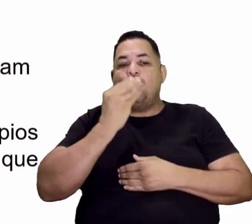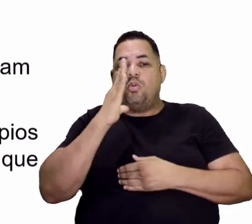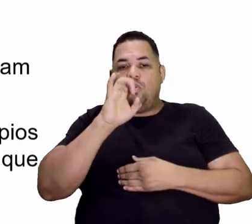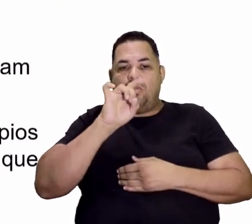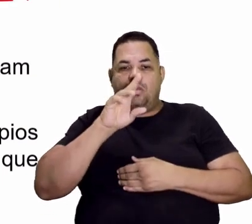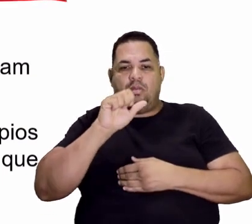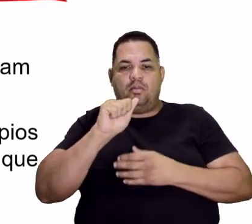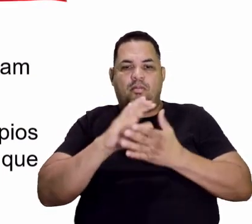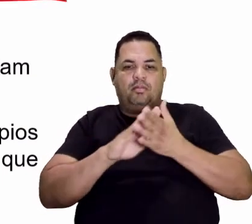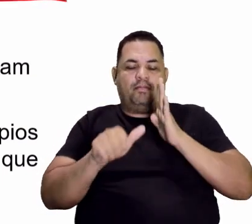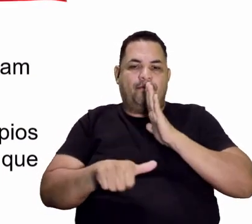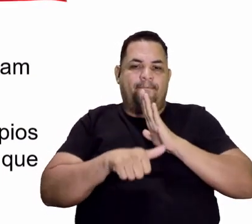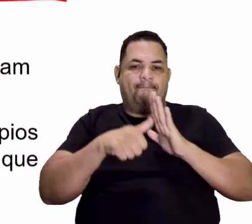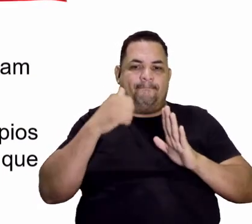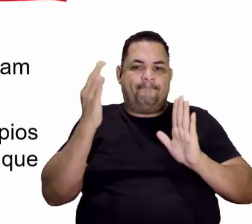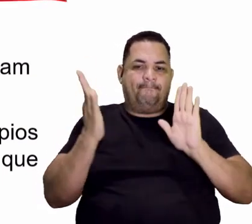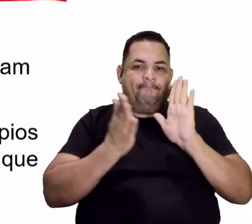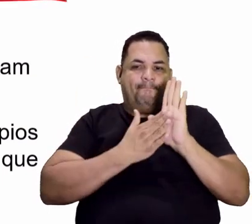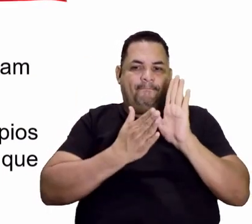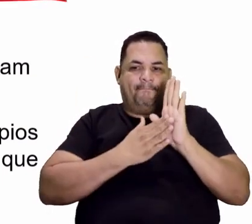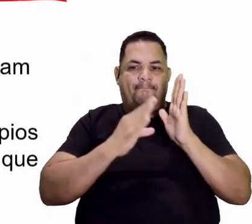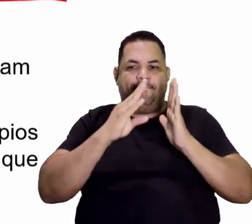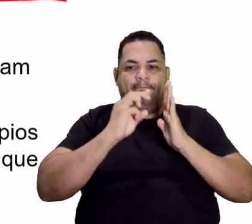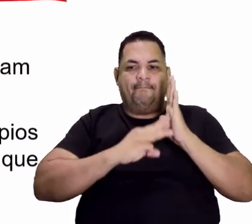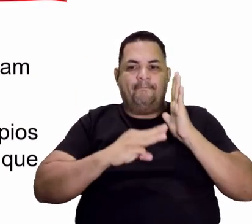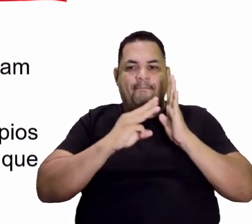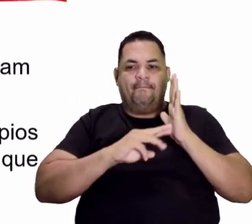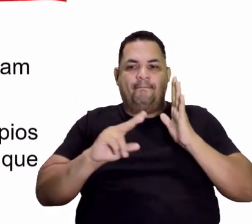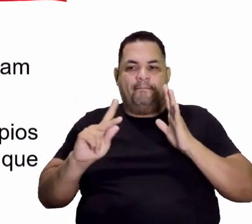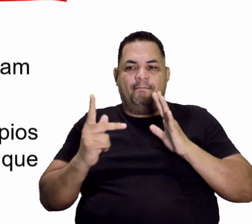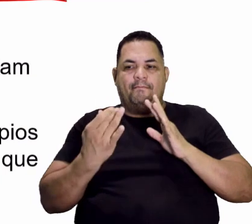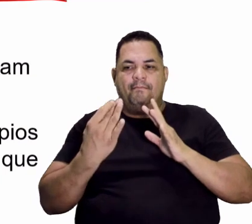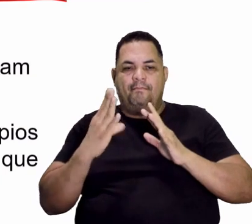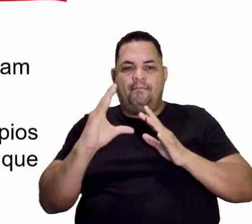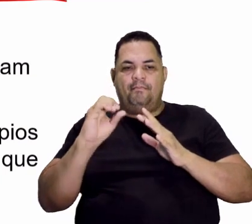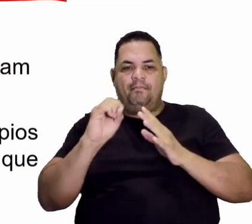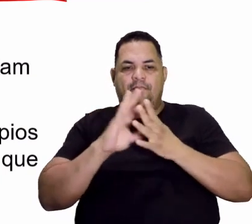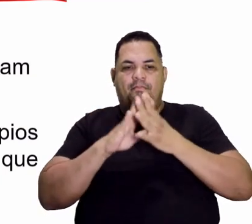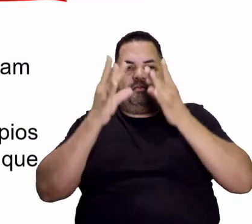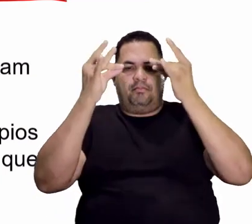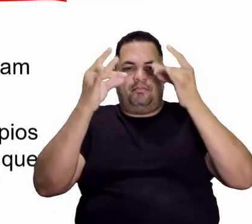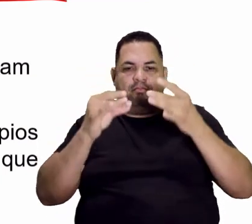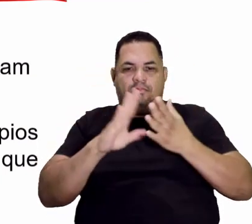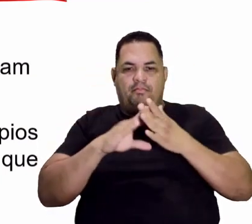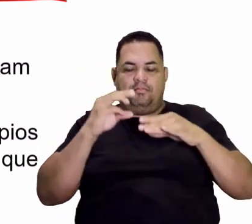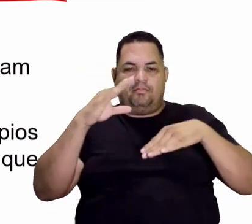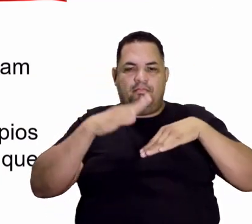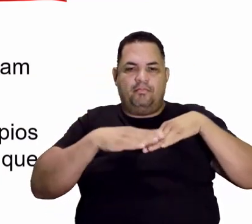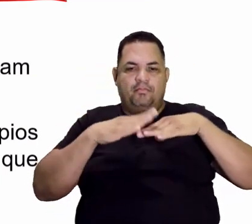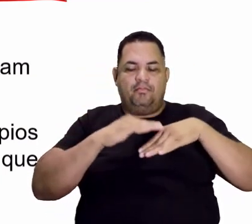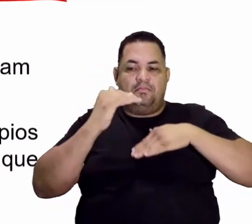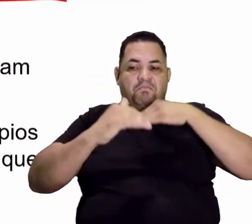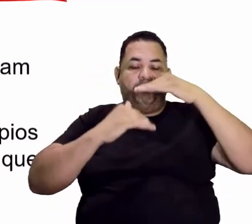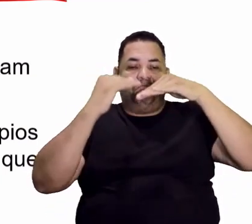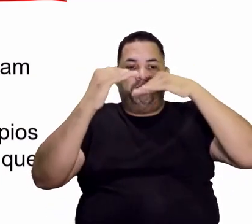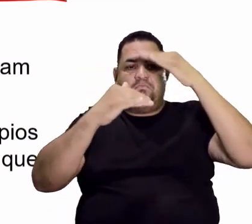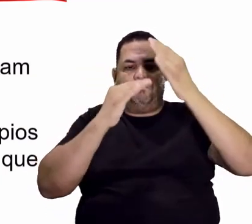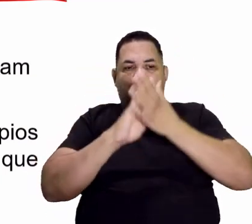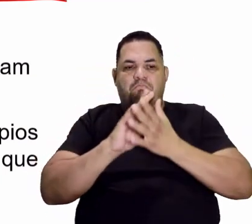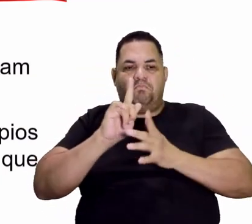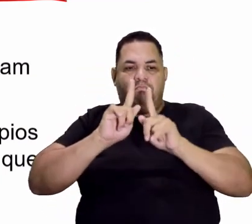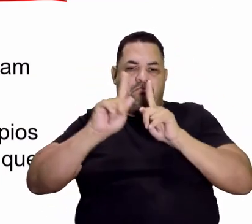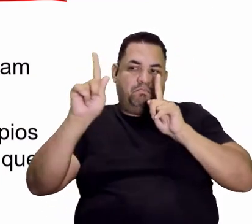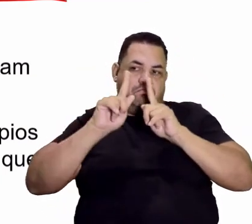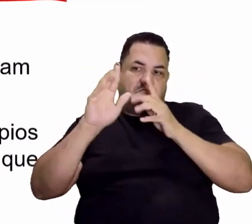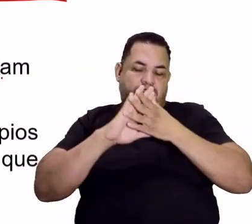Copérnico, primeiro propôs um modelo heliocêntrico com detalhes matemáticos bem desenvolvidos.